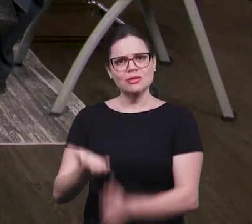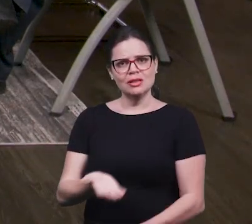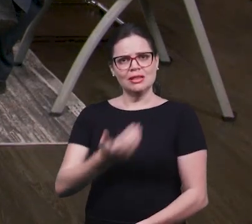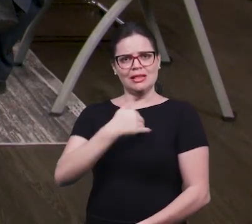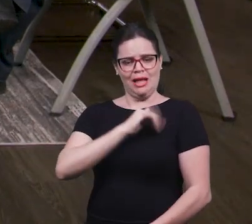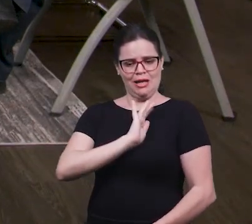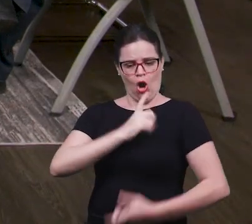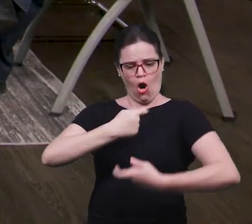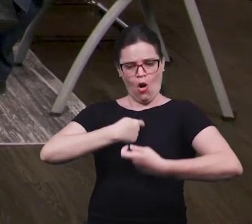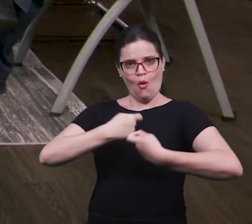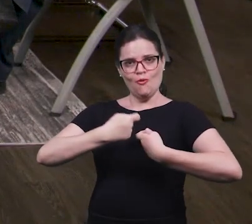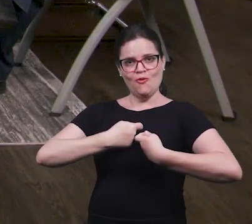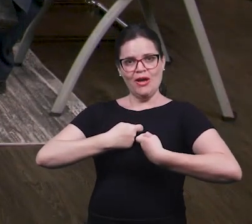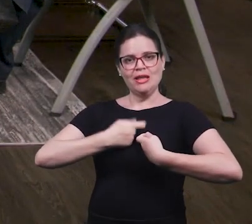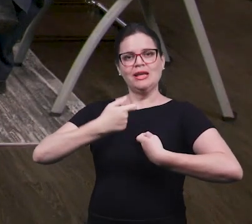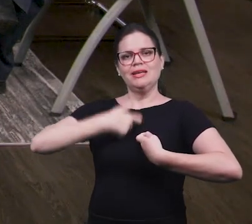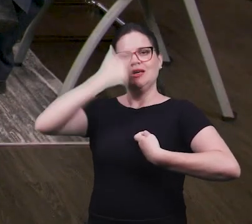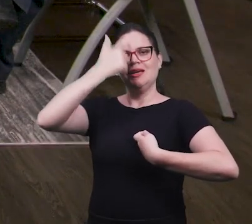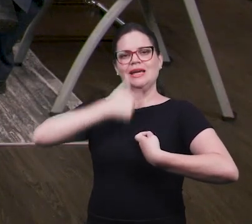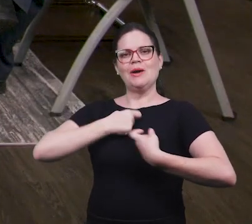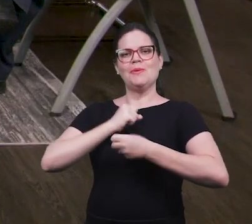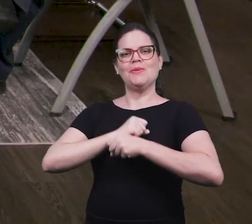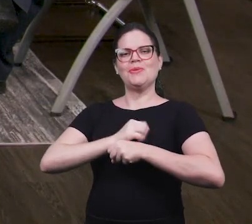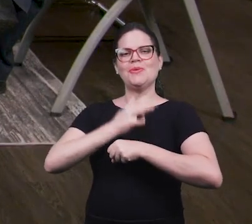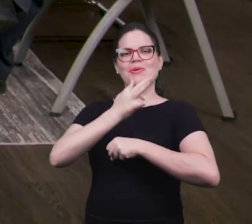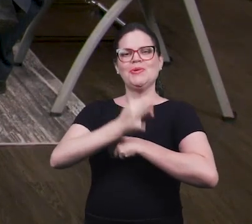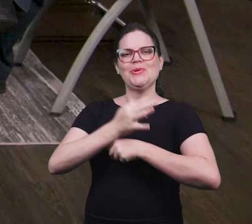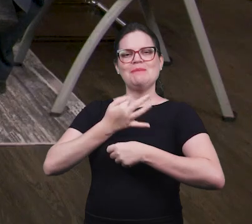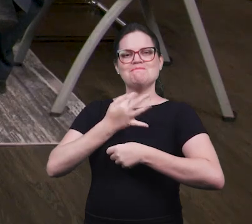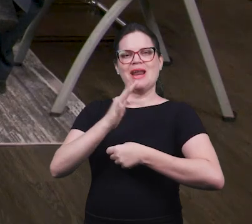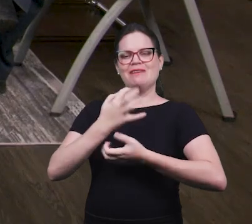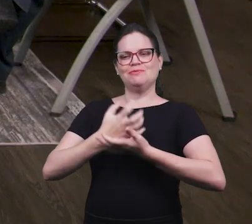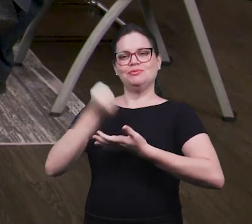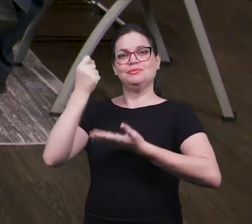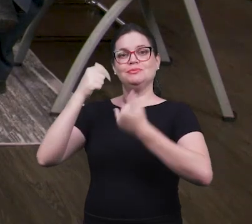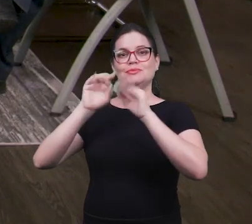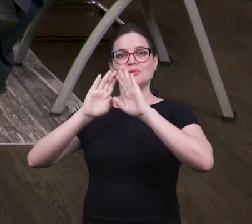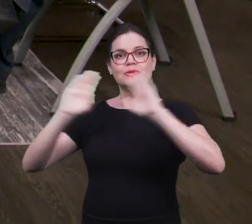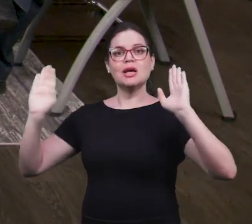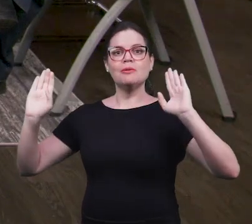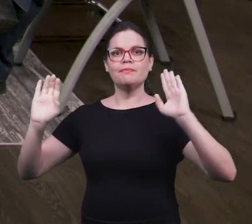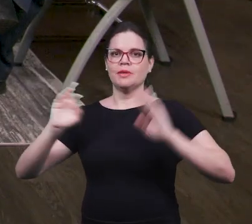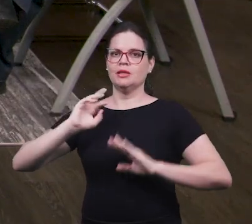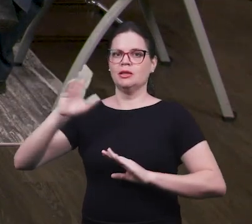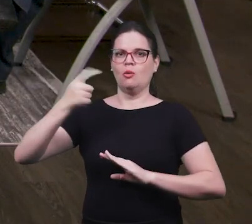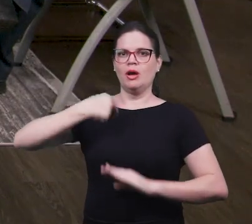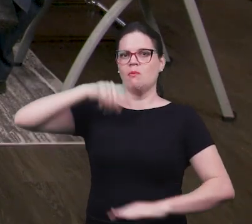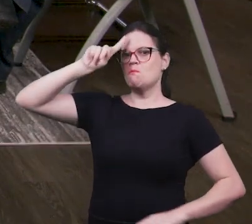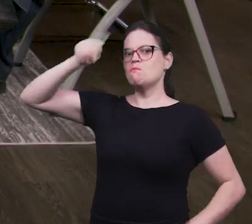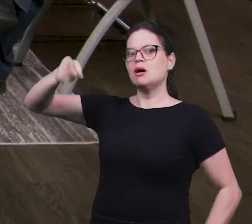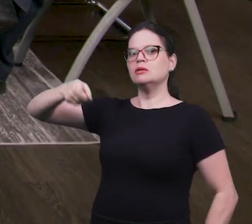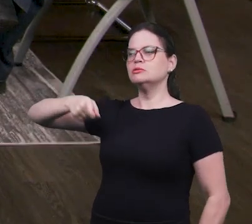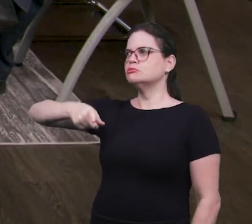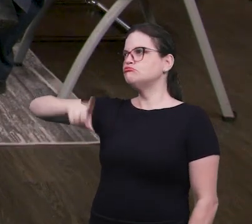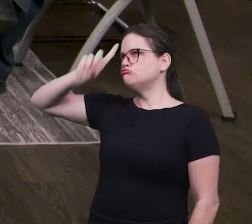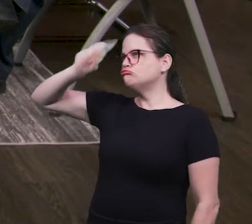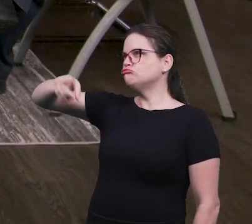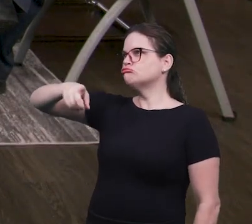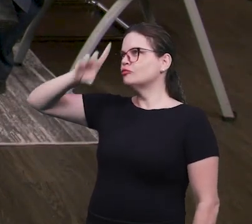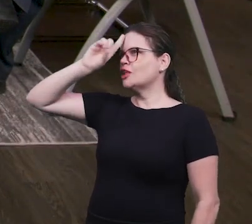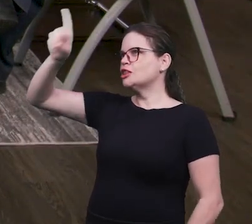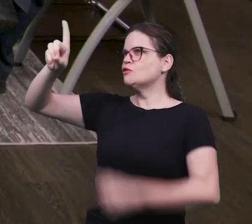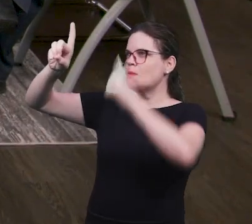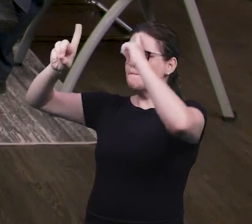não nós simplesmente fazemos dele um Deus ao nosso